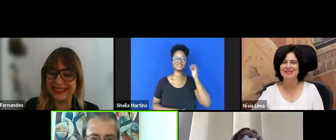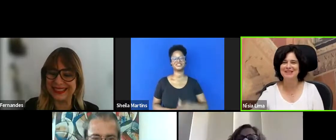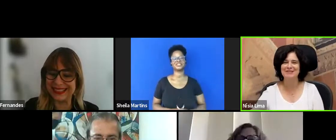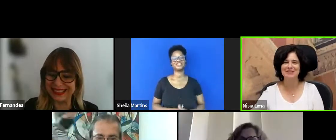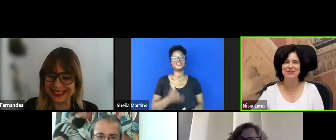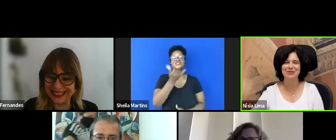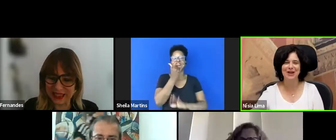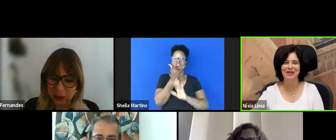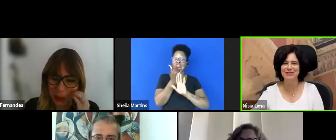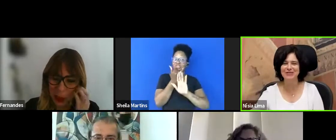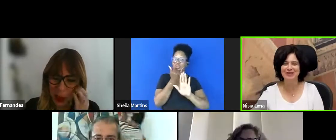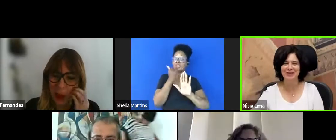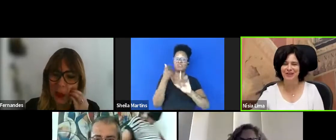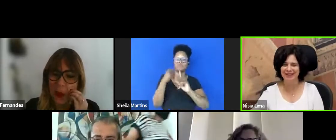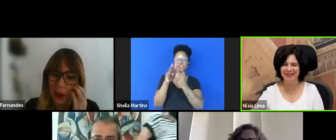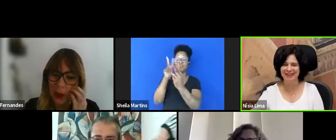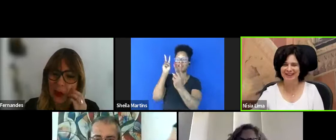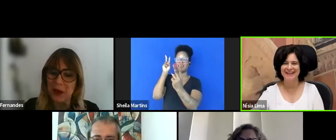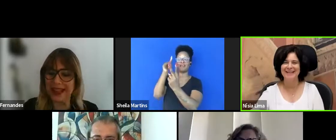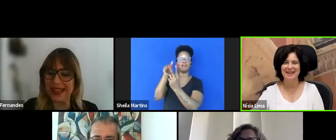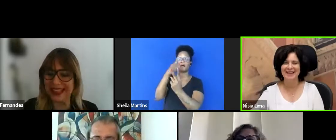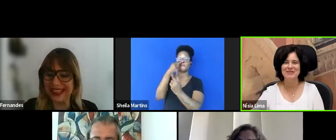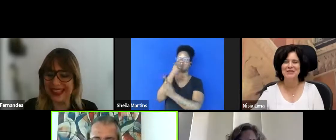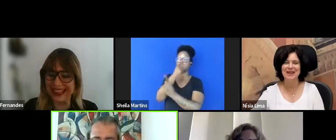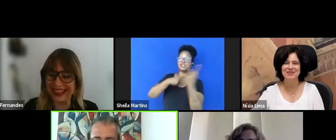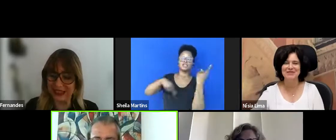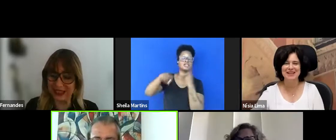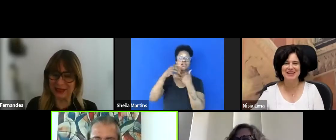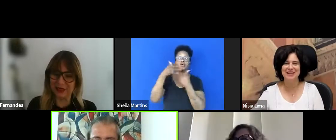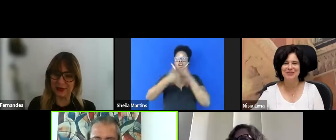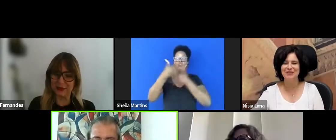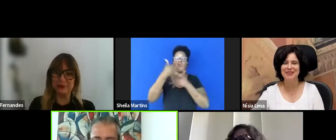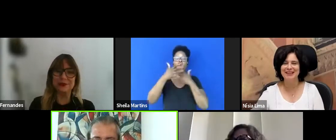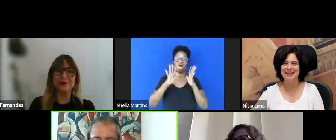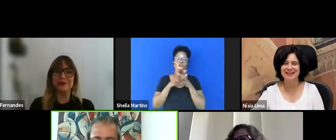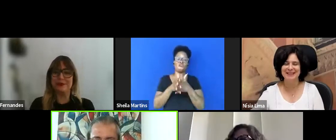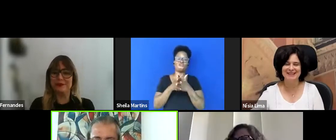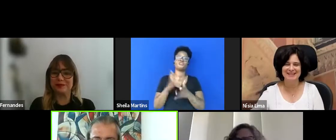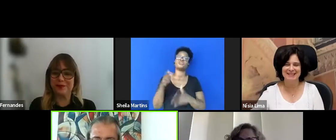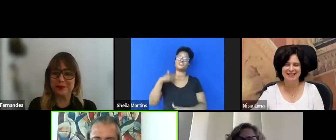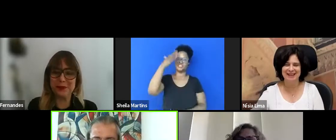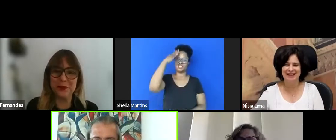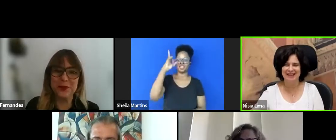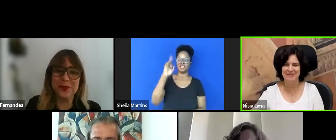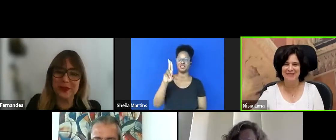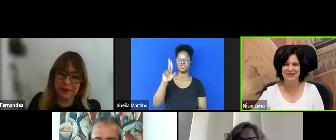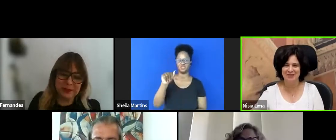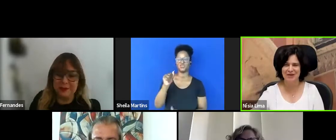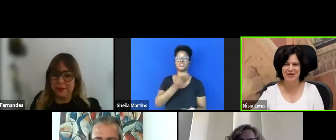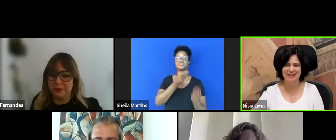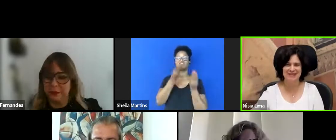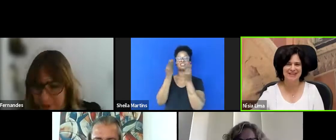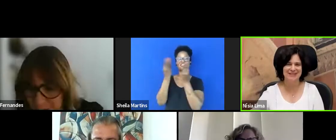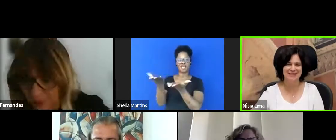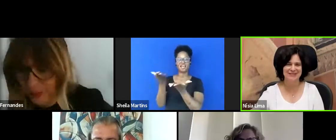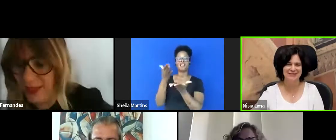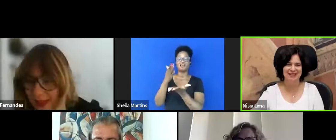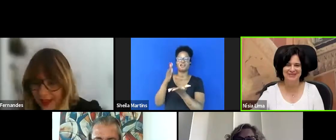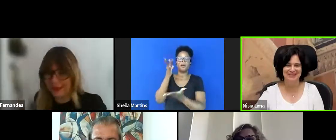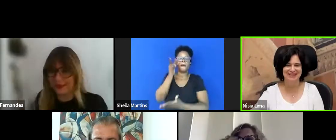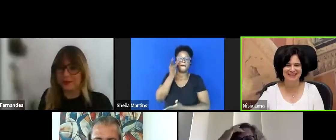Desculpe o furo, mas esse virtual nos enrola, né? É isso mesmo, sei que a Duda e a Cris entregaram